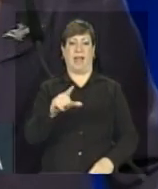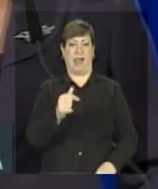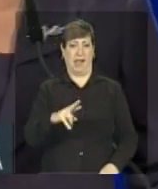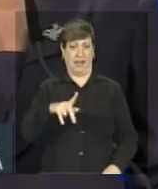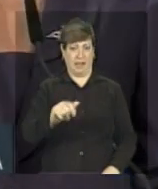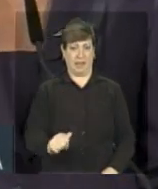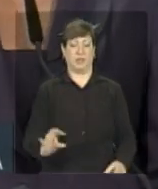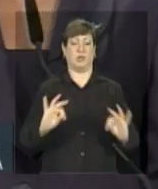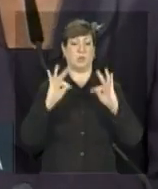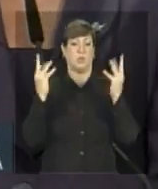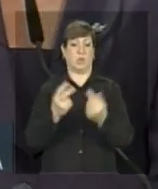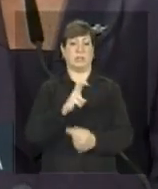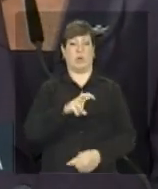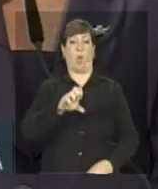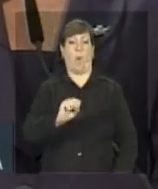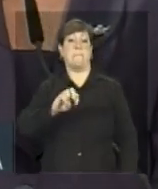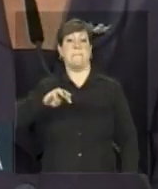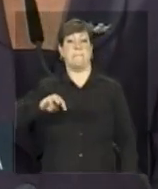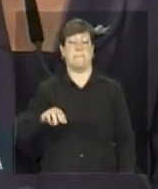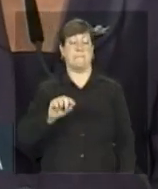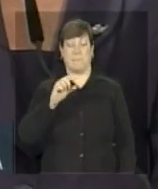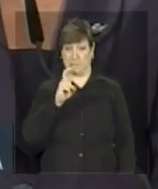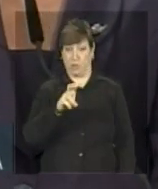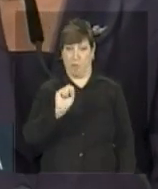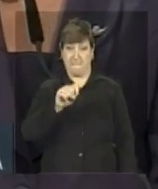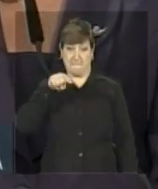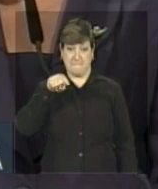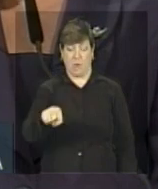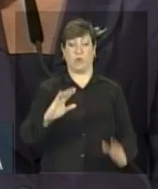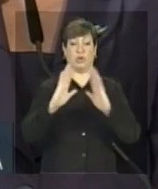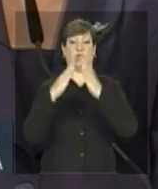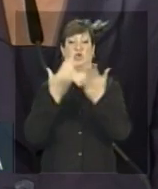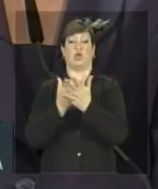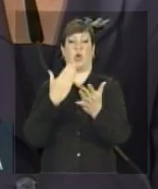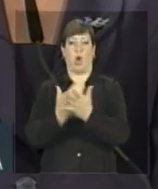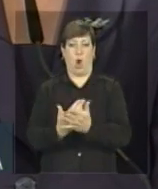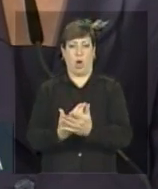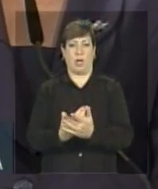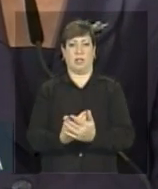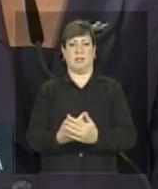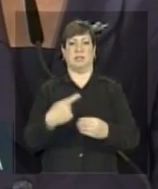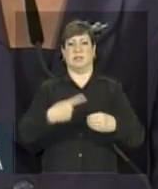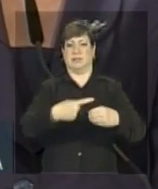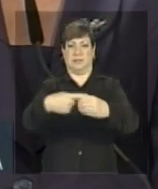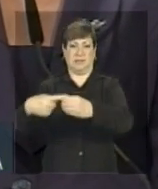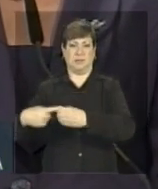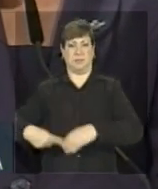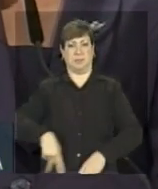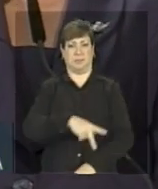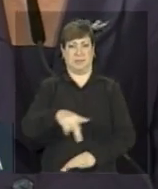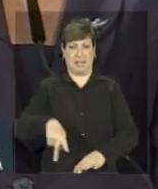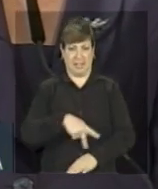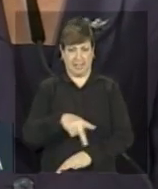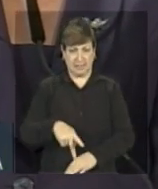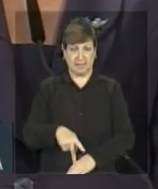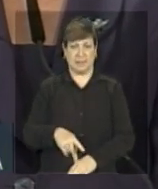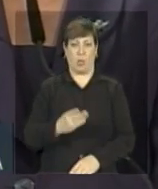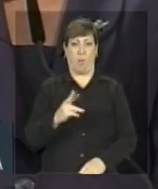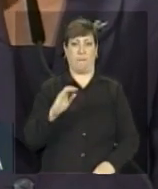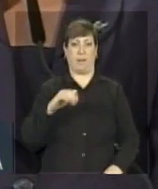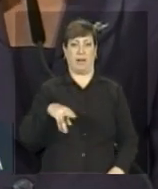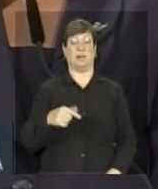as 58 mil escolas públicas urbanas do país. Os nossos bancos têm